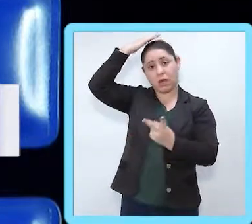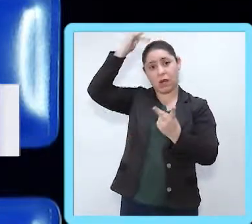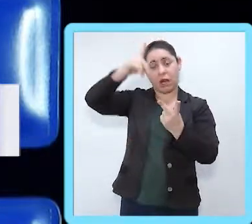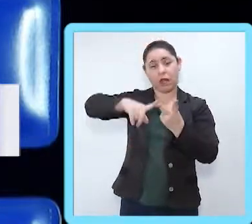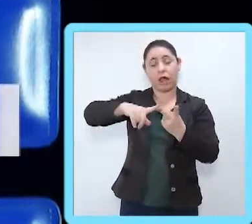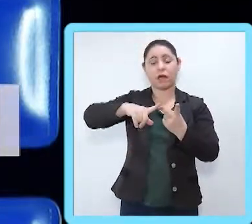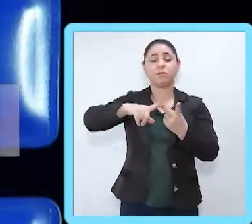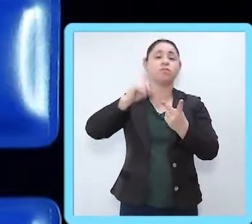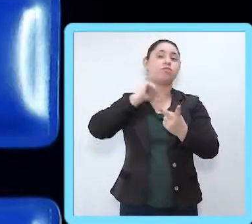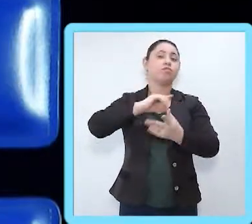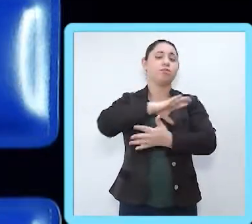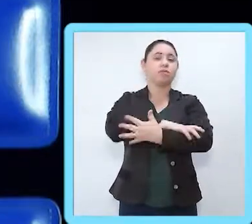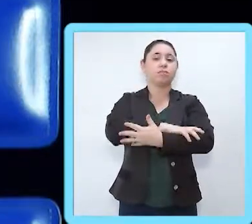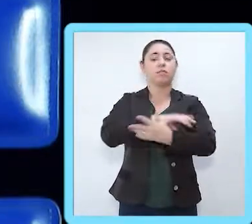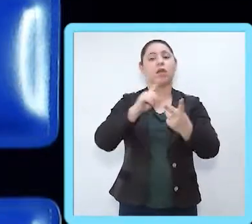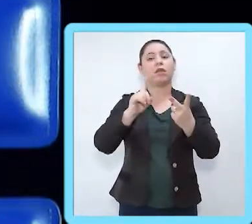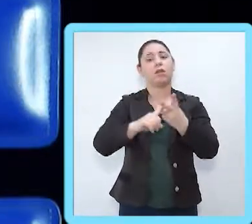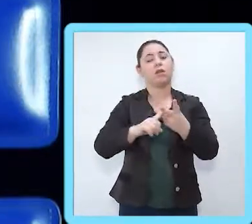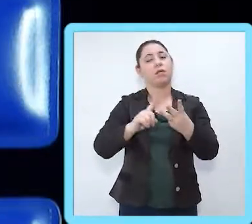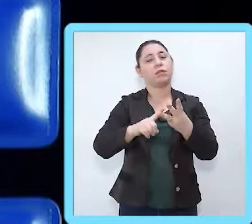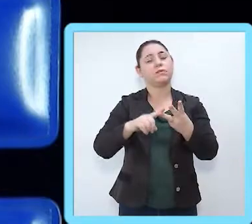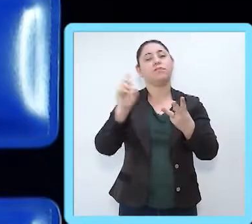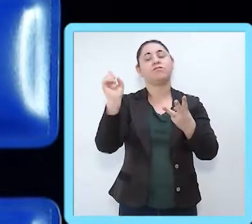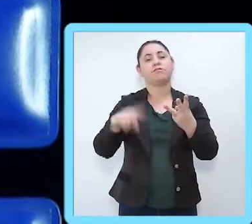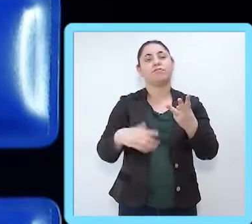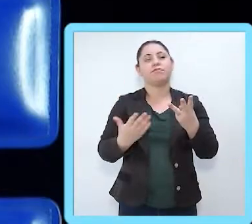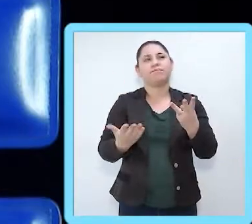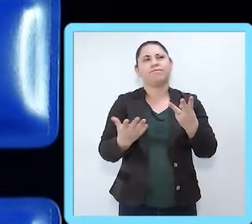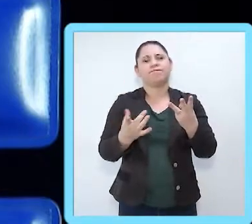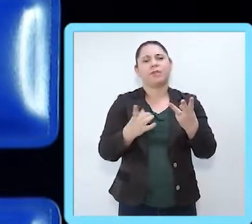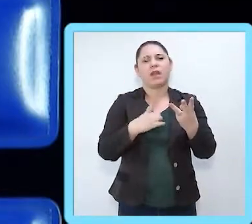Paraná, até Santa Catarina, né?